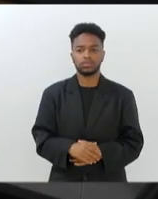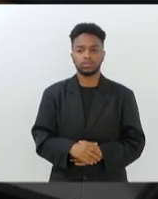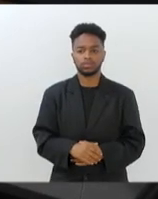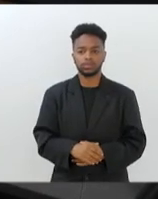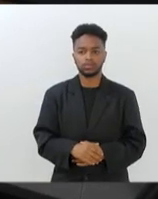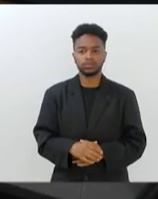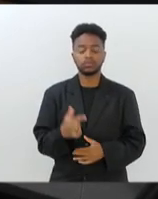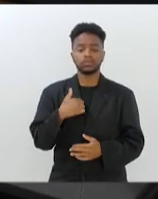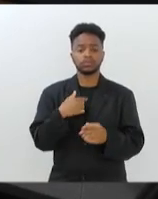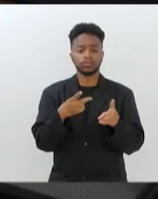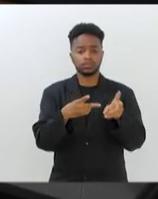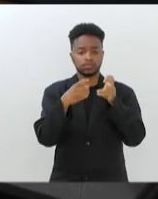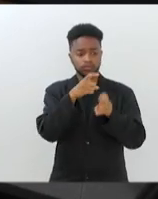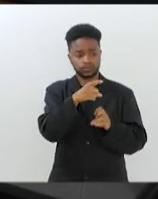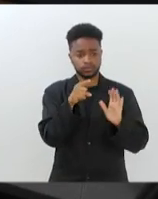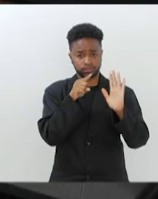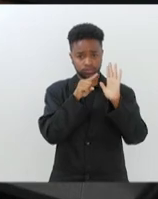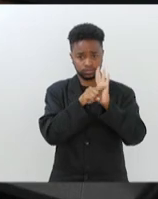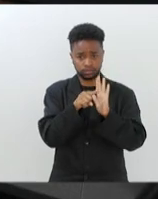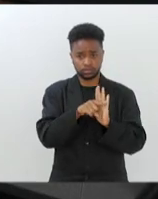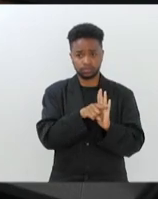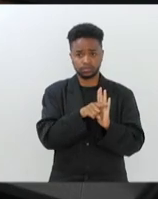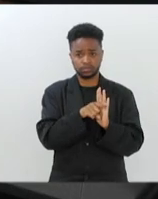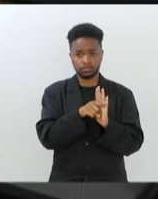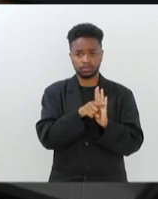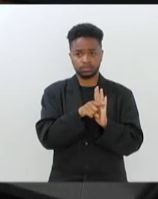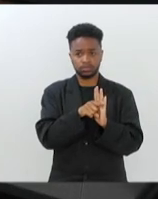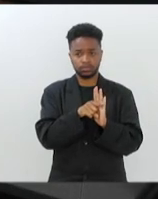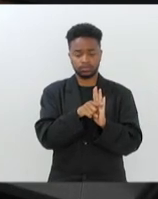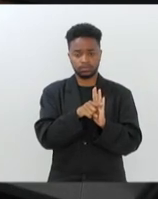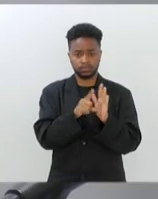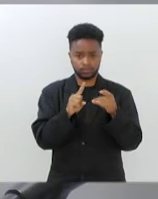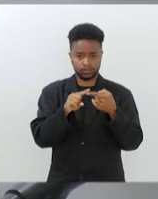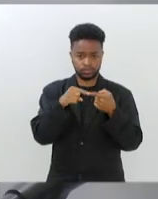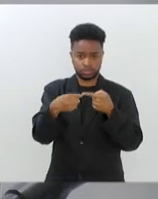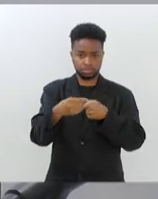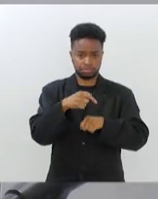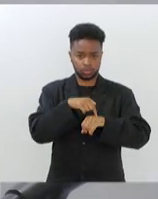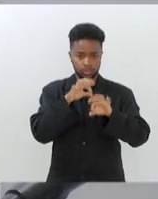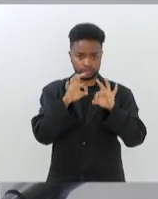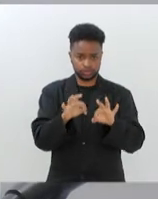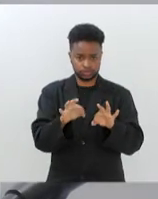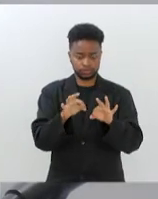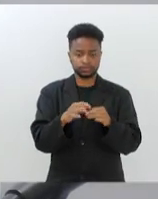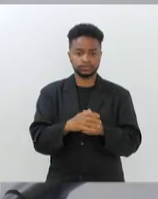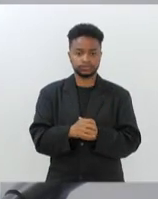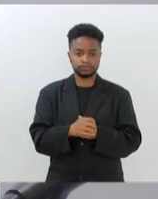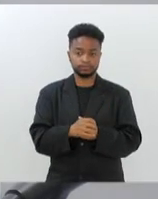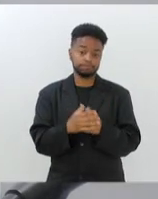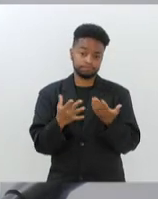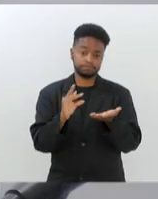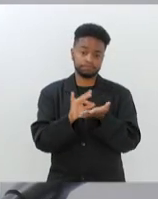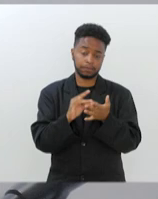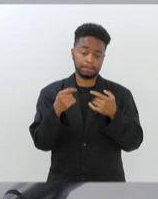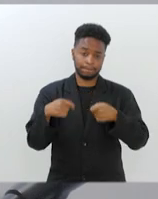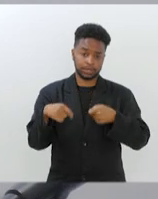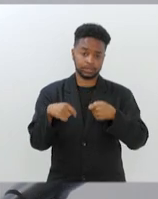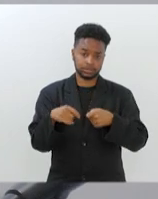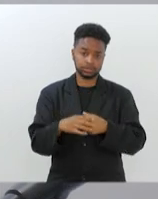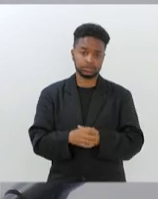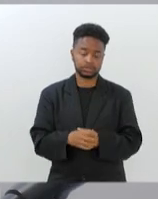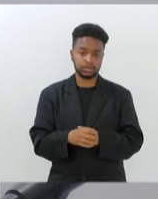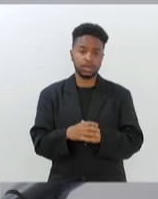excelência vai questionar eh oportunamente e e e e é de fato necessário